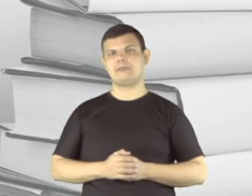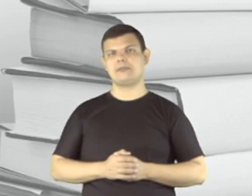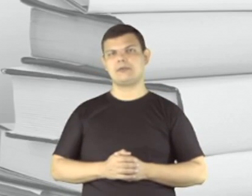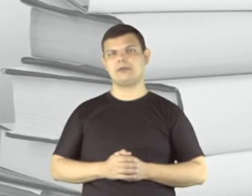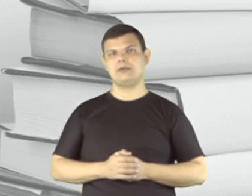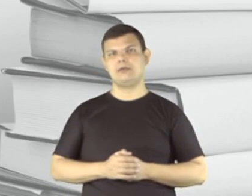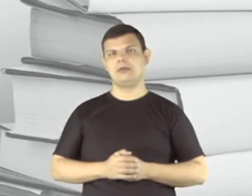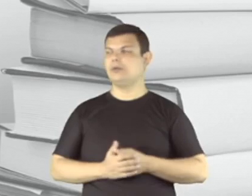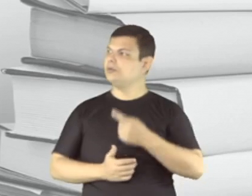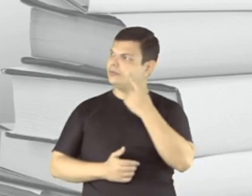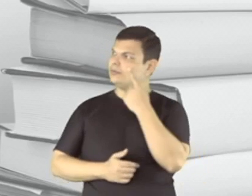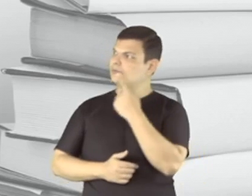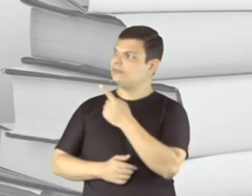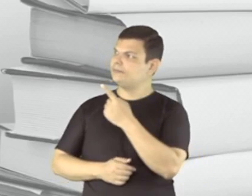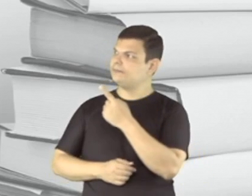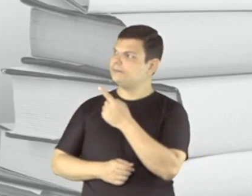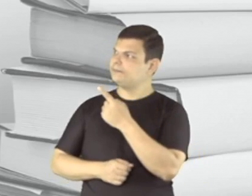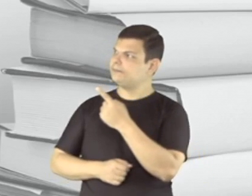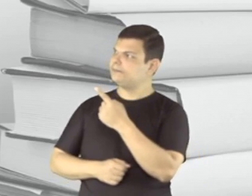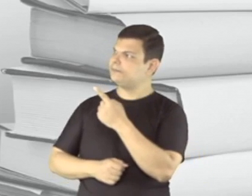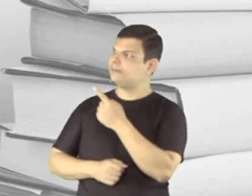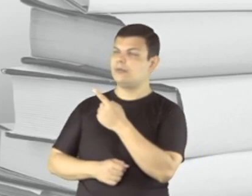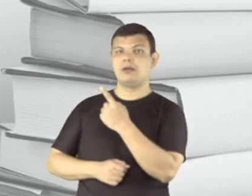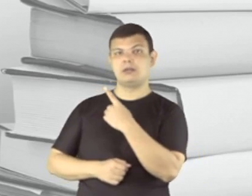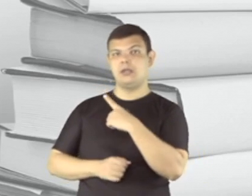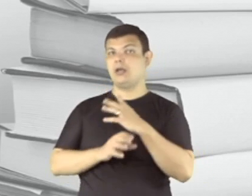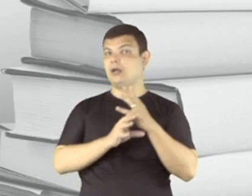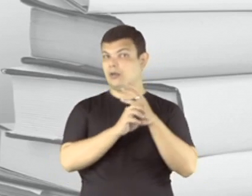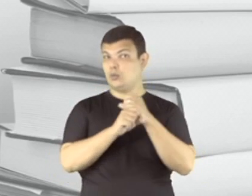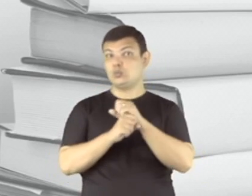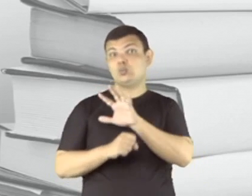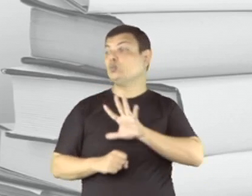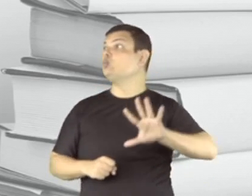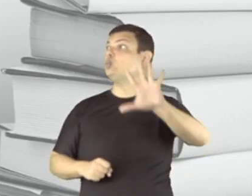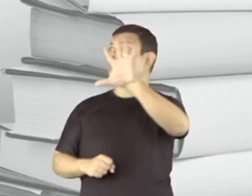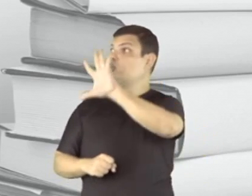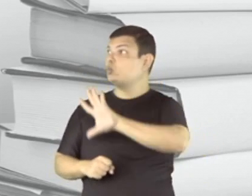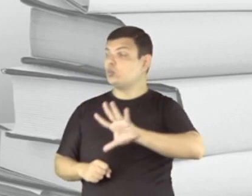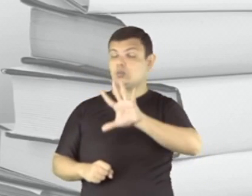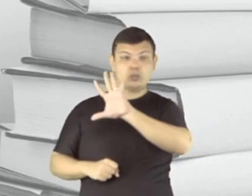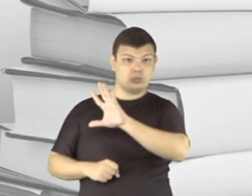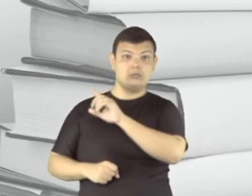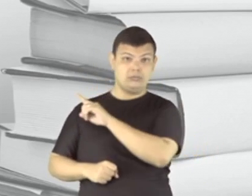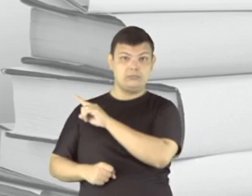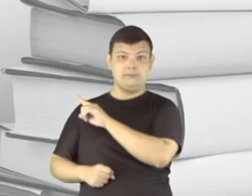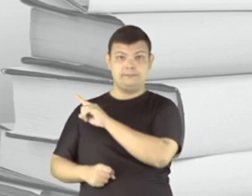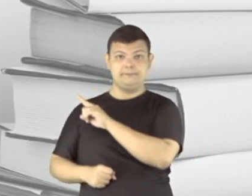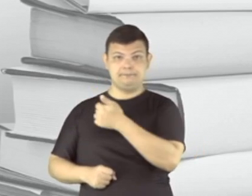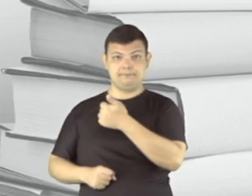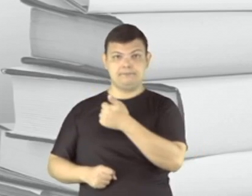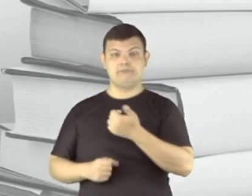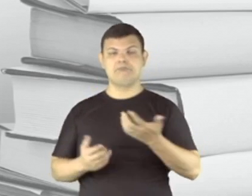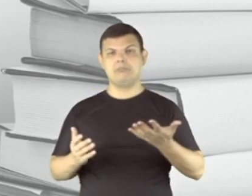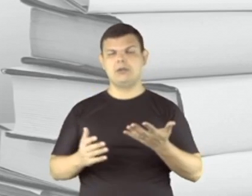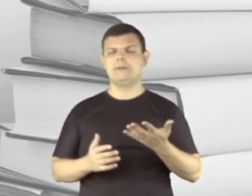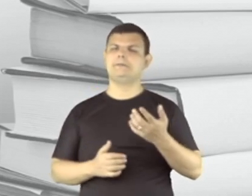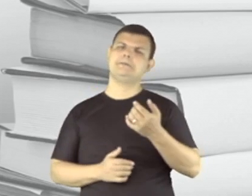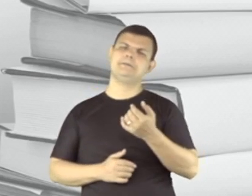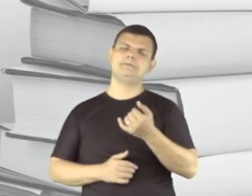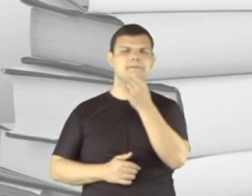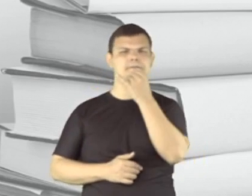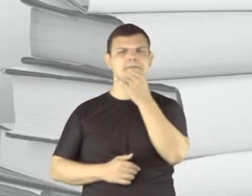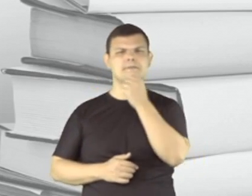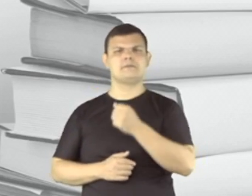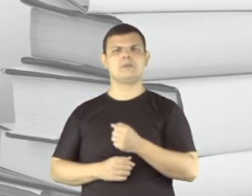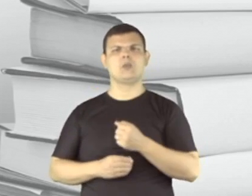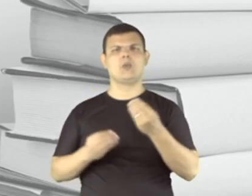voltando aqui, ó, nós trabalhamos o cálculo da área total desta figura plana. Mas e aí, professor,